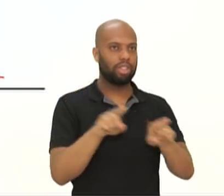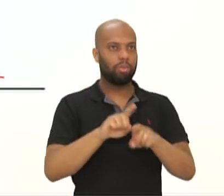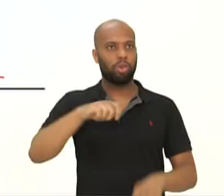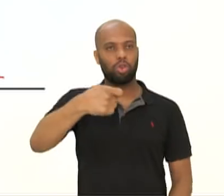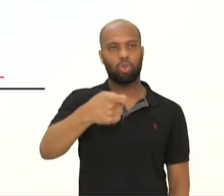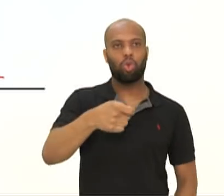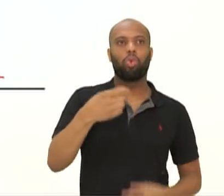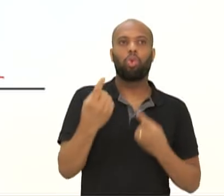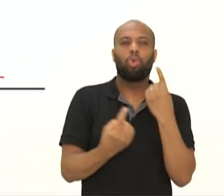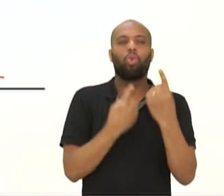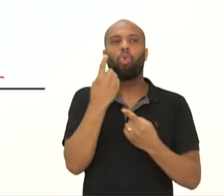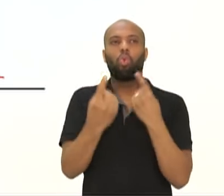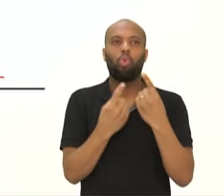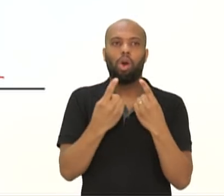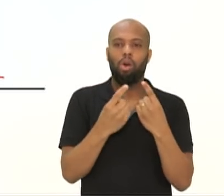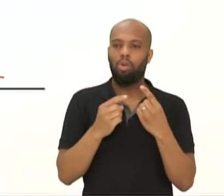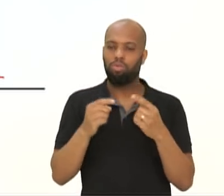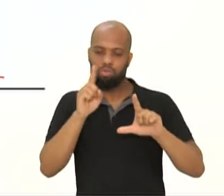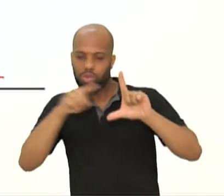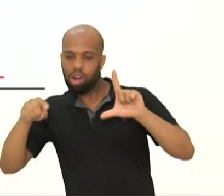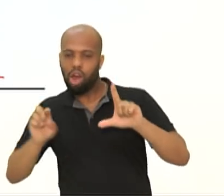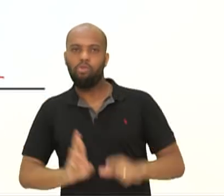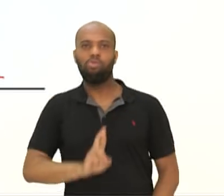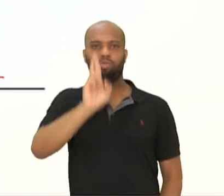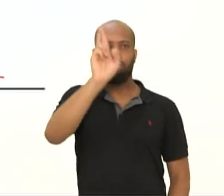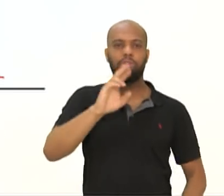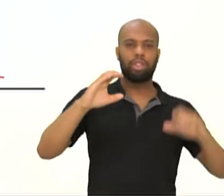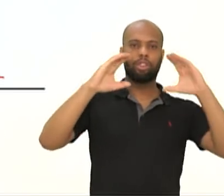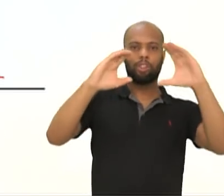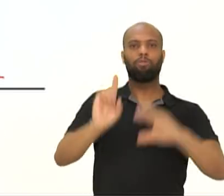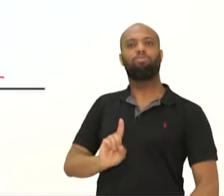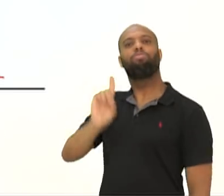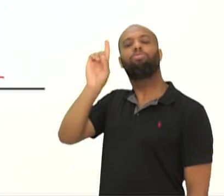respeito. Qual dos dois gráficos representa